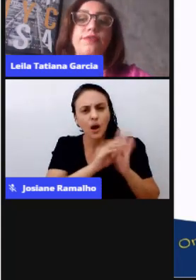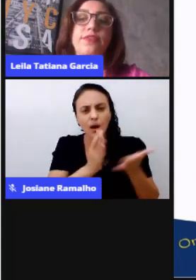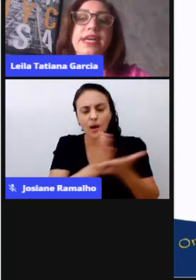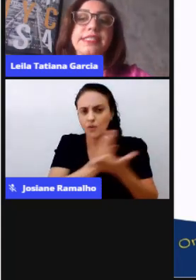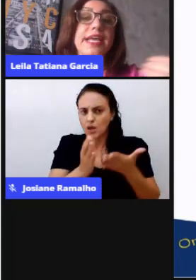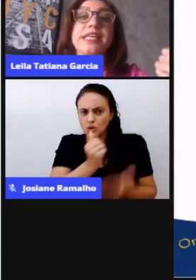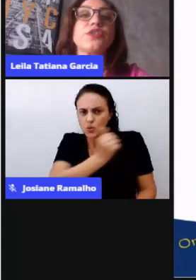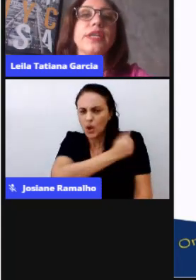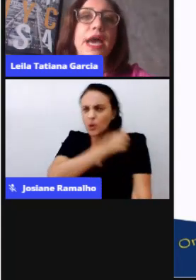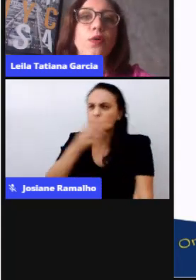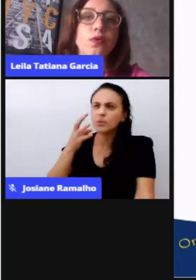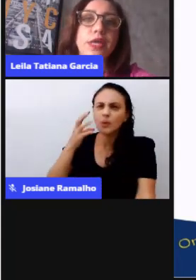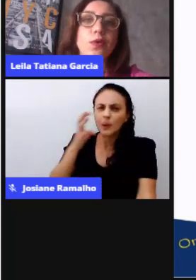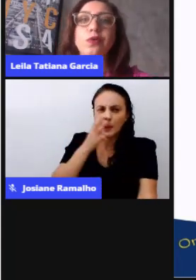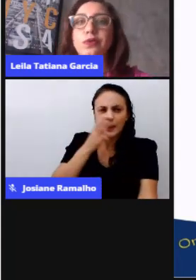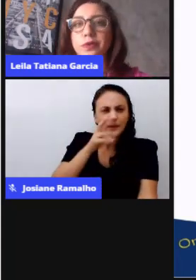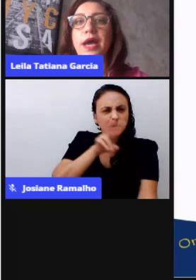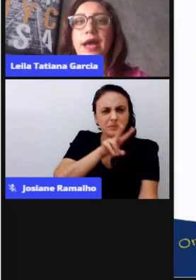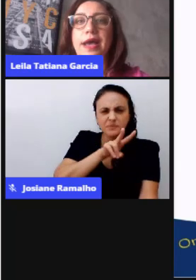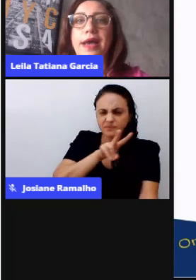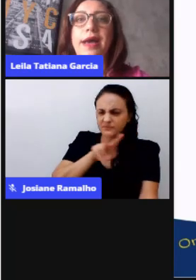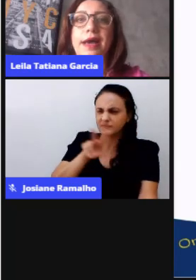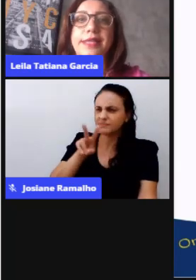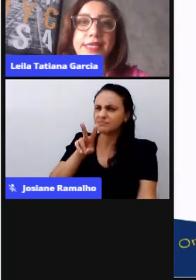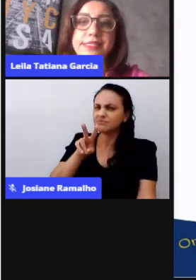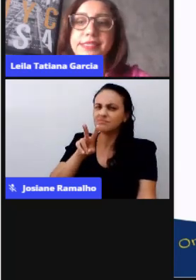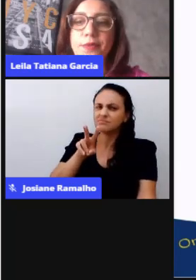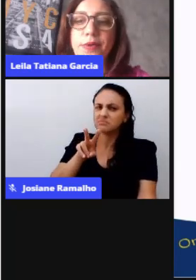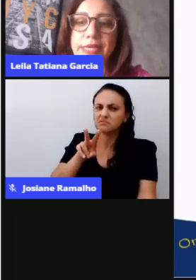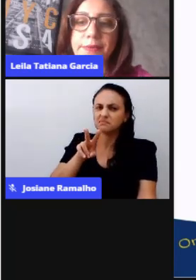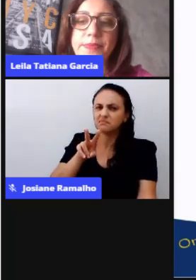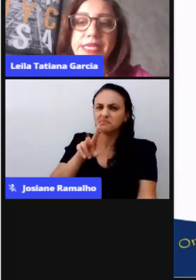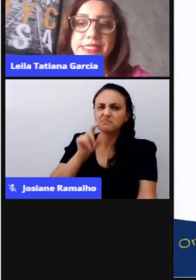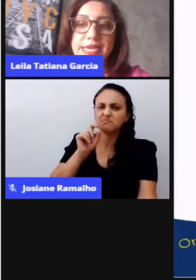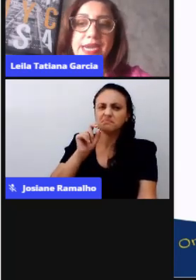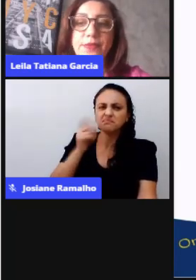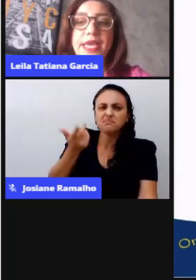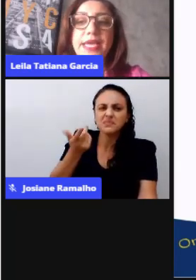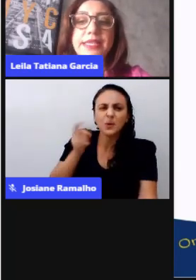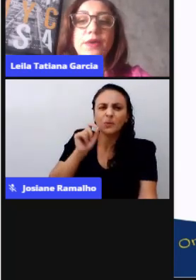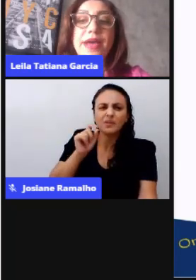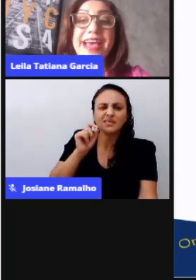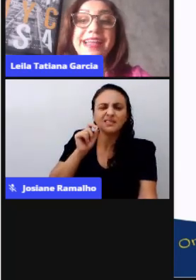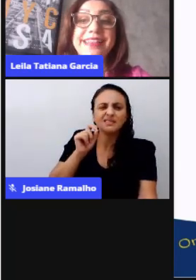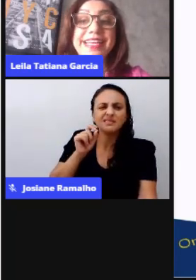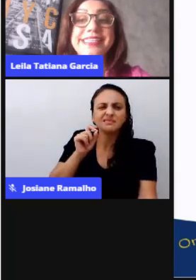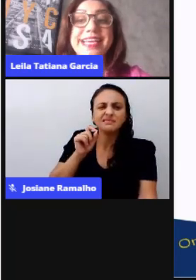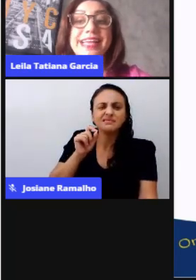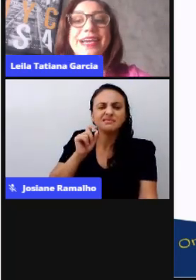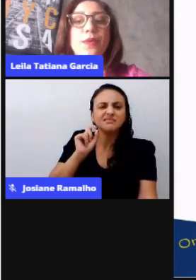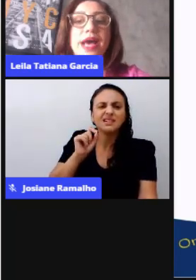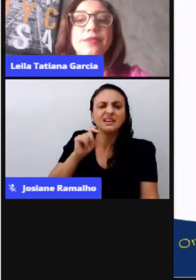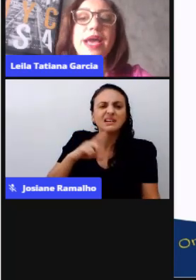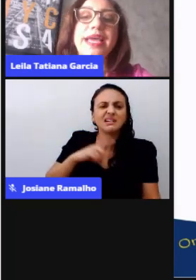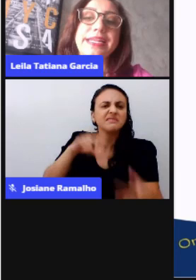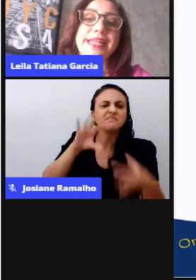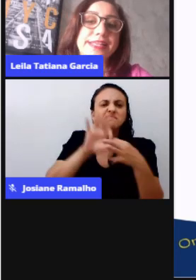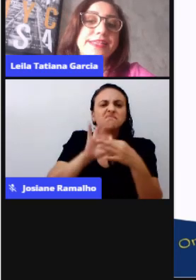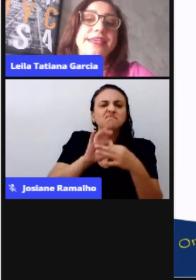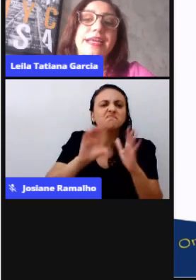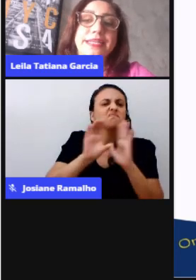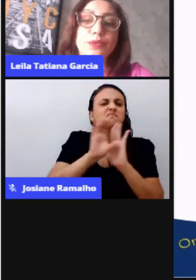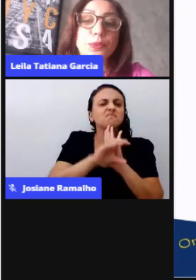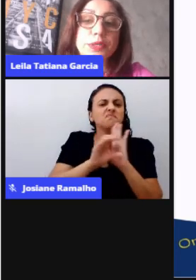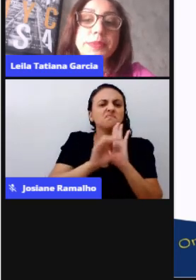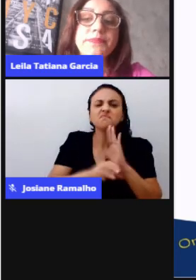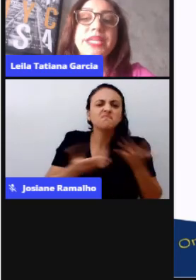só, relacionar o conteúdo da questão ali, certo? Então, tem que ser adequado à